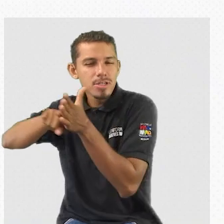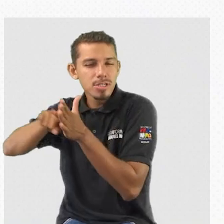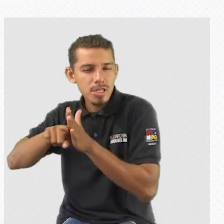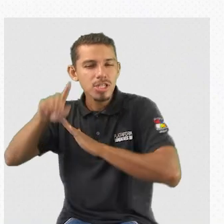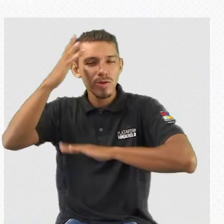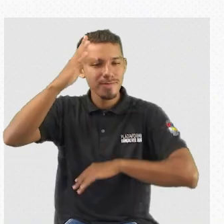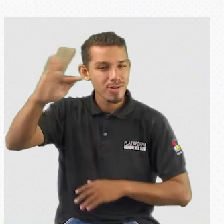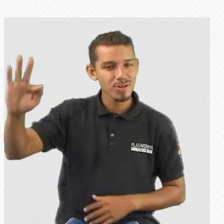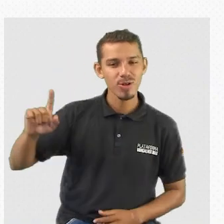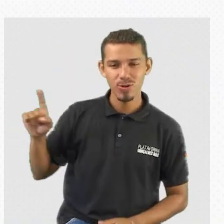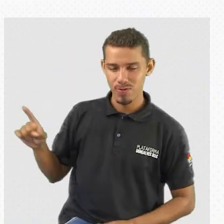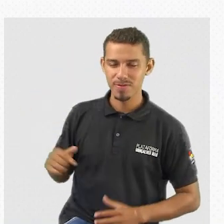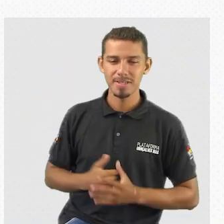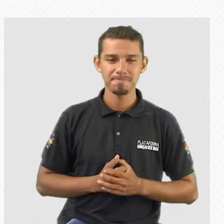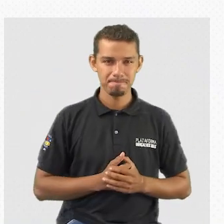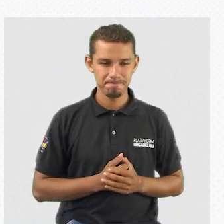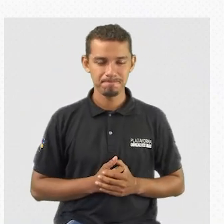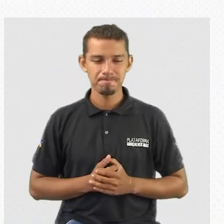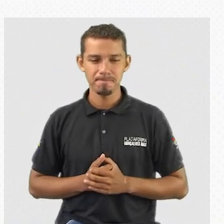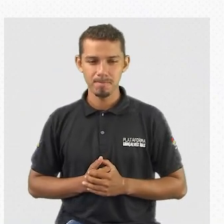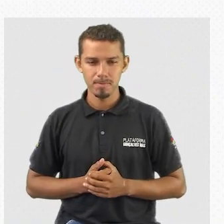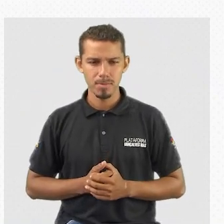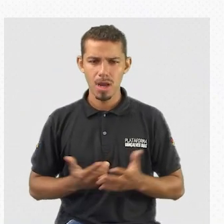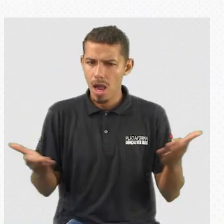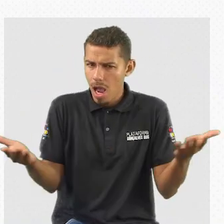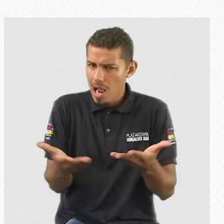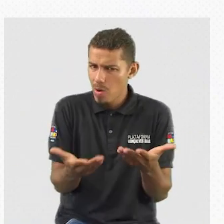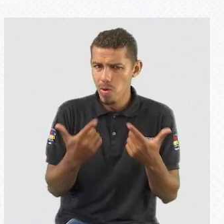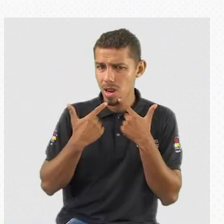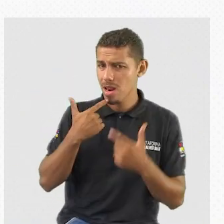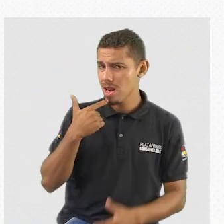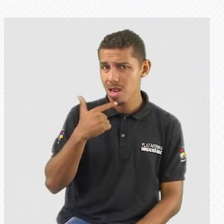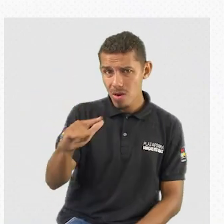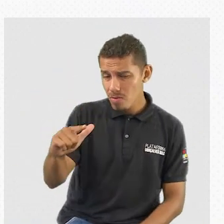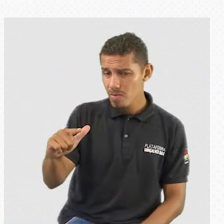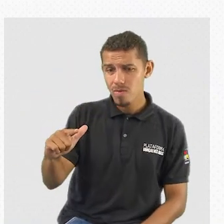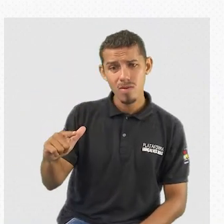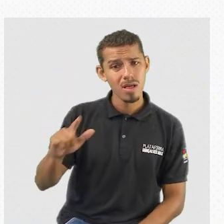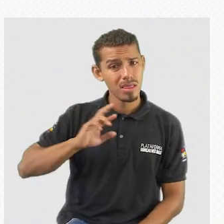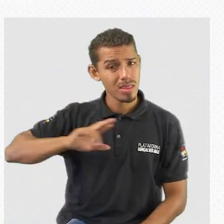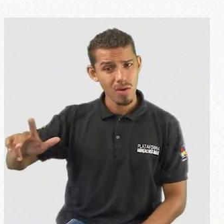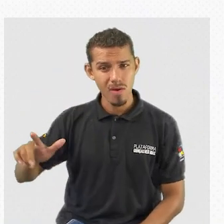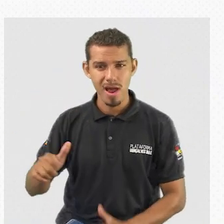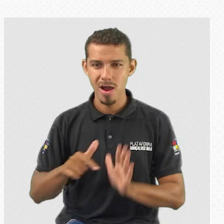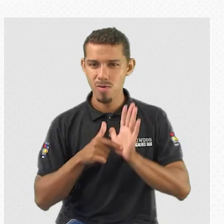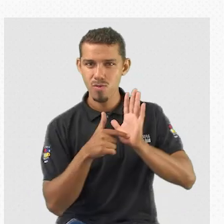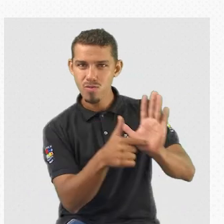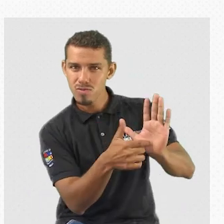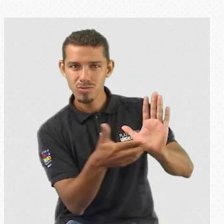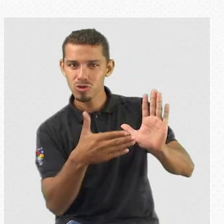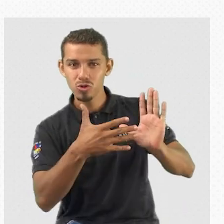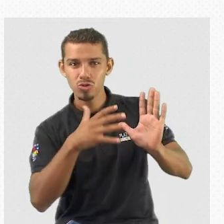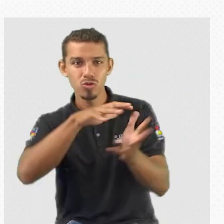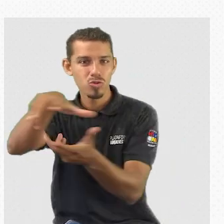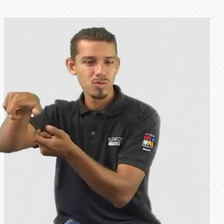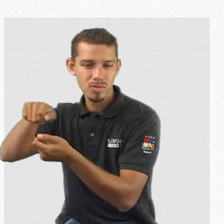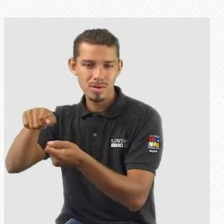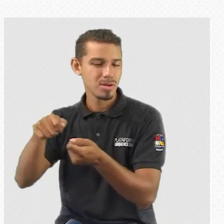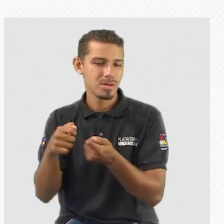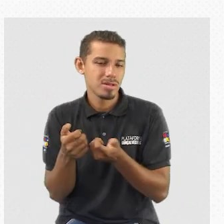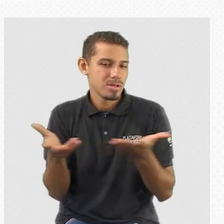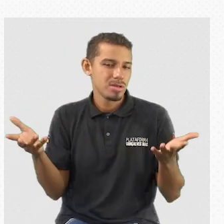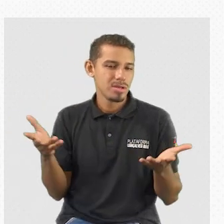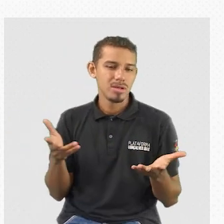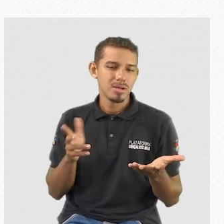Filosóficas. Agora, a linguagem ela não é um espelho do mundo, ela não é esse instrumento, né, de corresponder